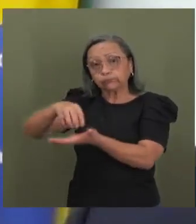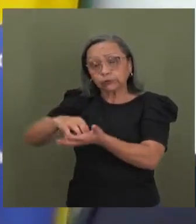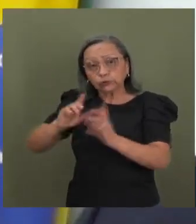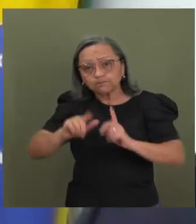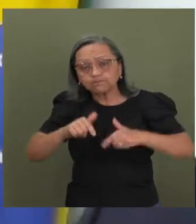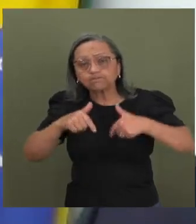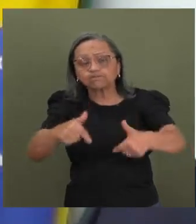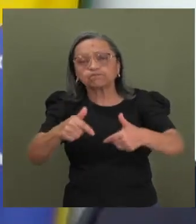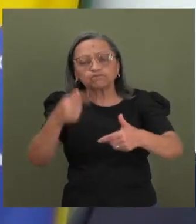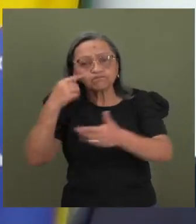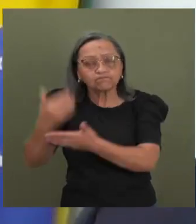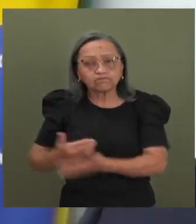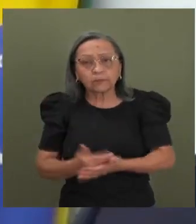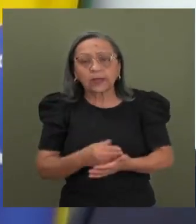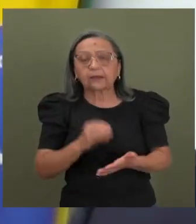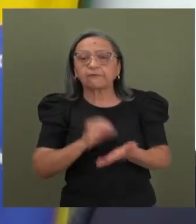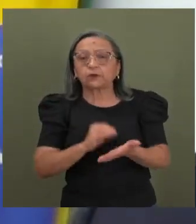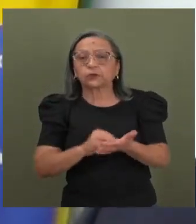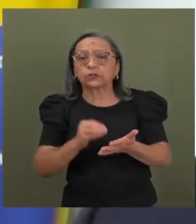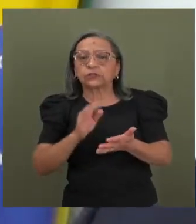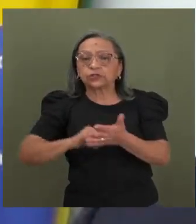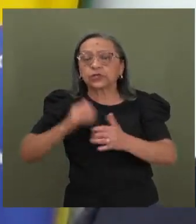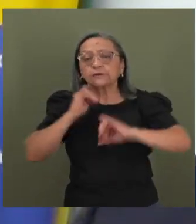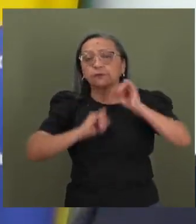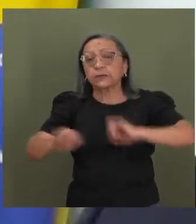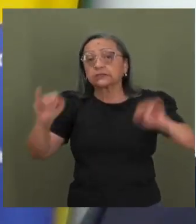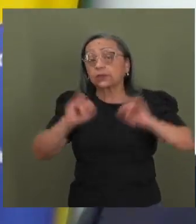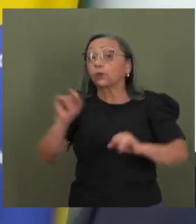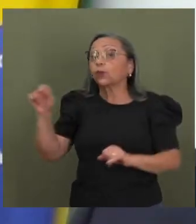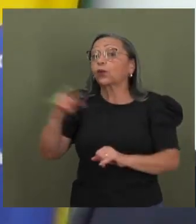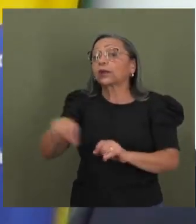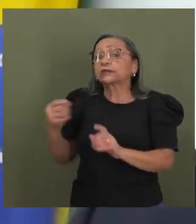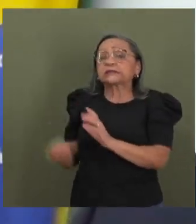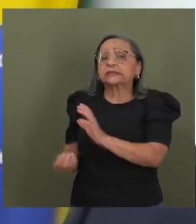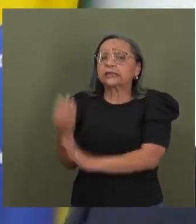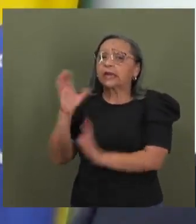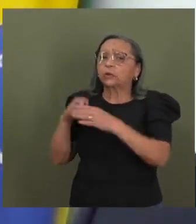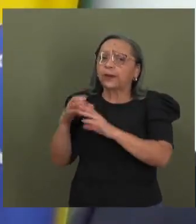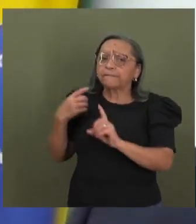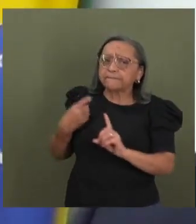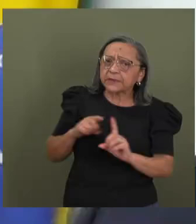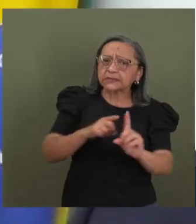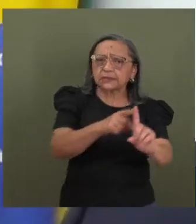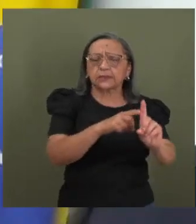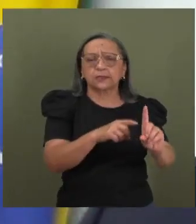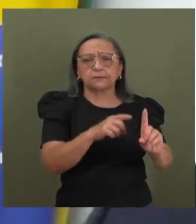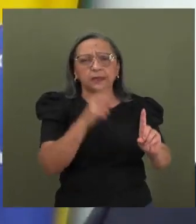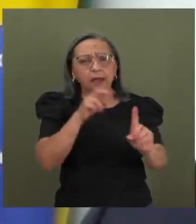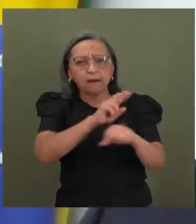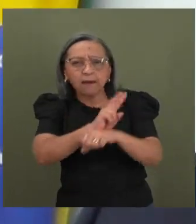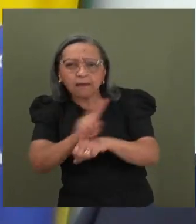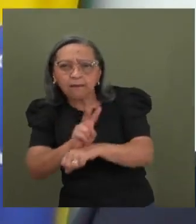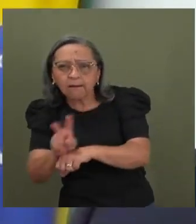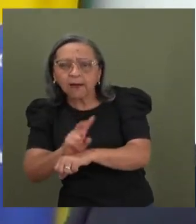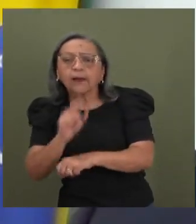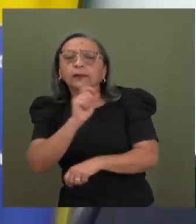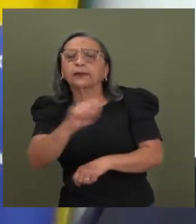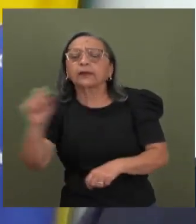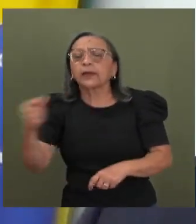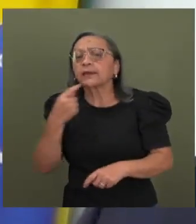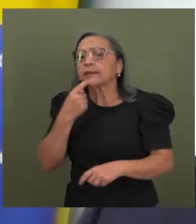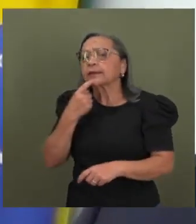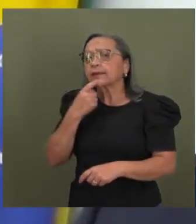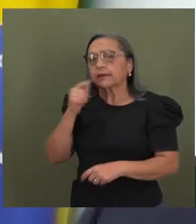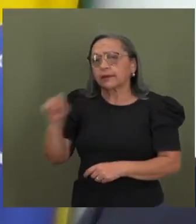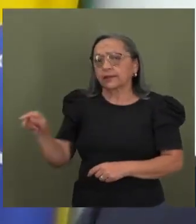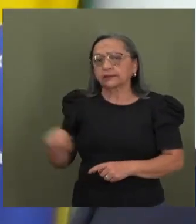enfrentamento à desinformação, o órgão que eles criaram lá para perseguir para monitorar quem critica